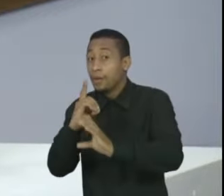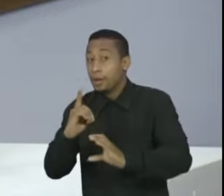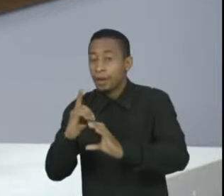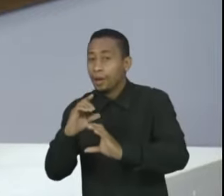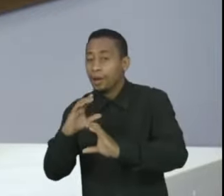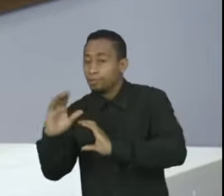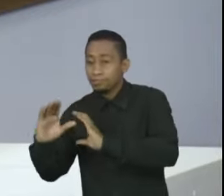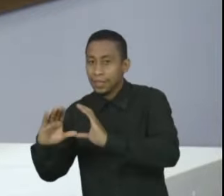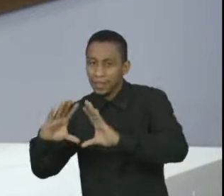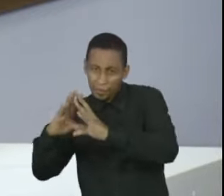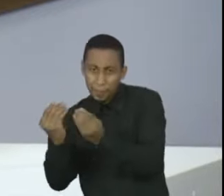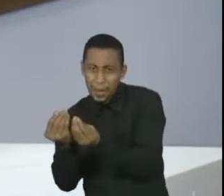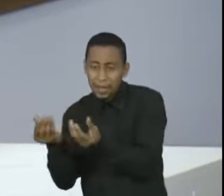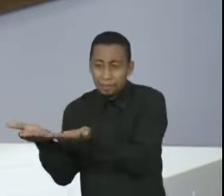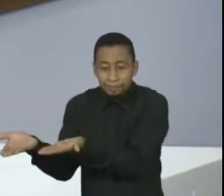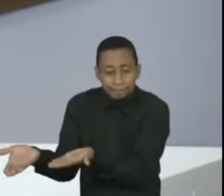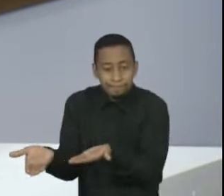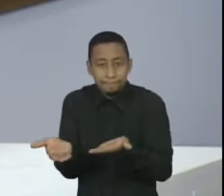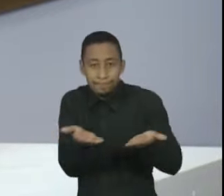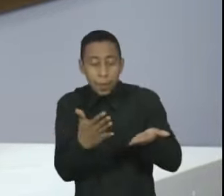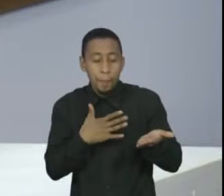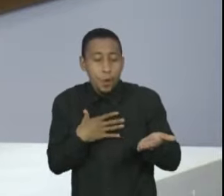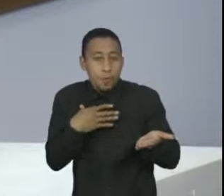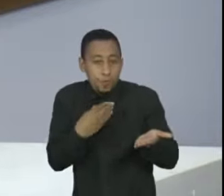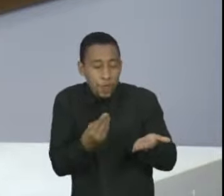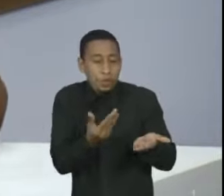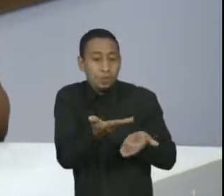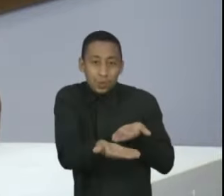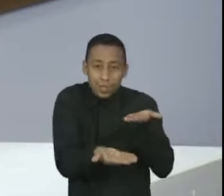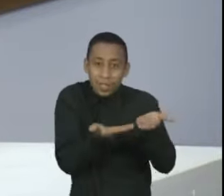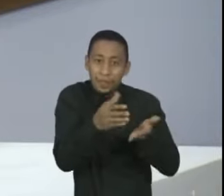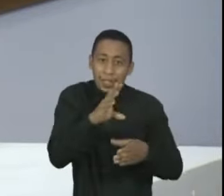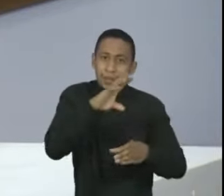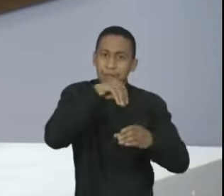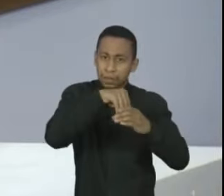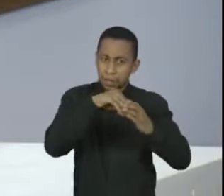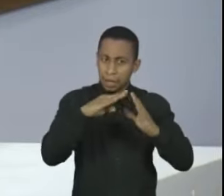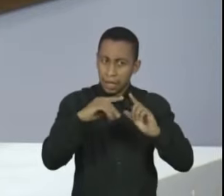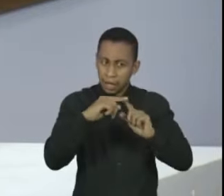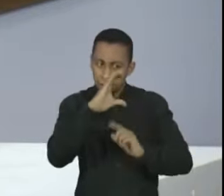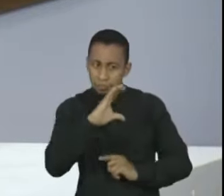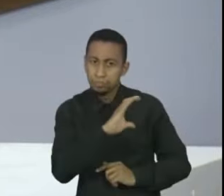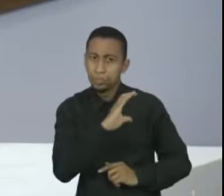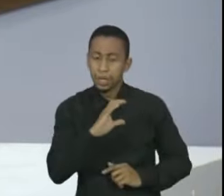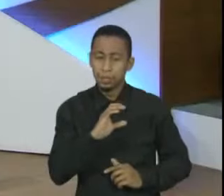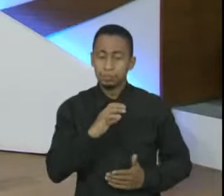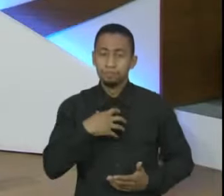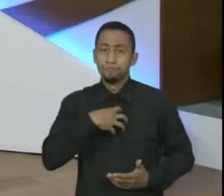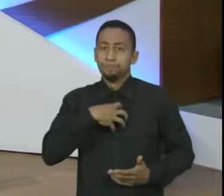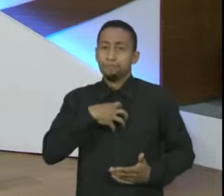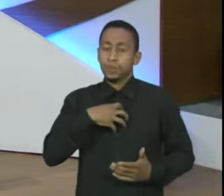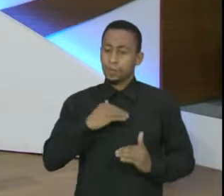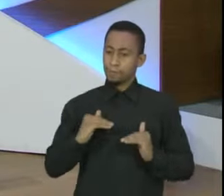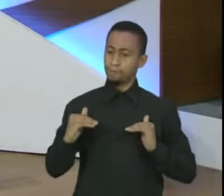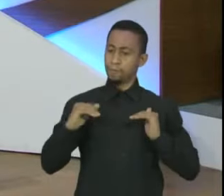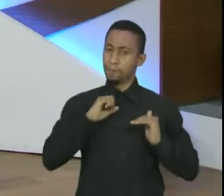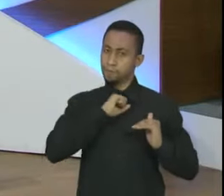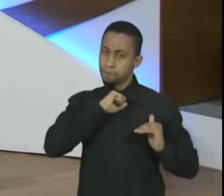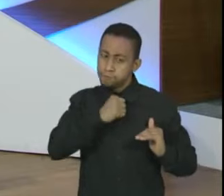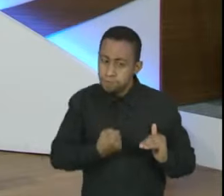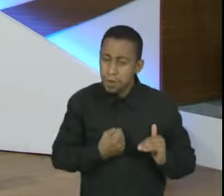vídeos seus filhos né para uma vida sacerdotal diante desse cenário tão complicado né